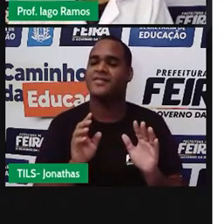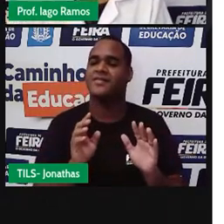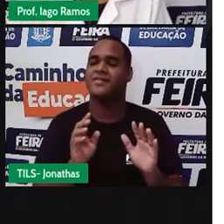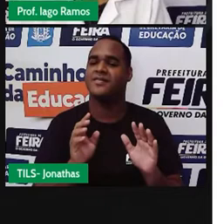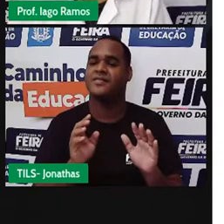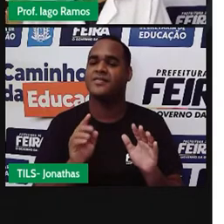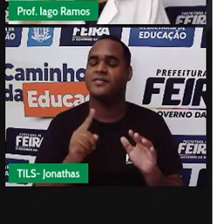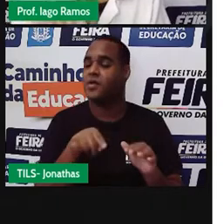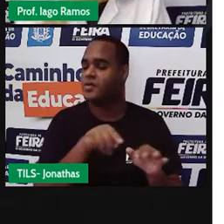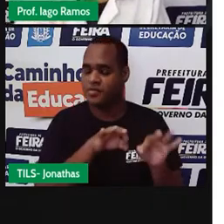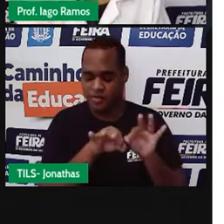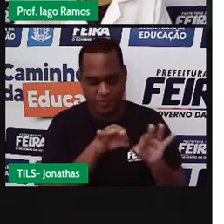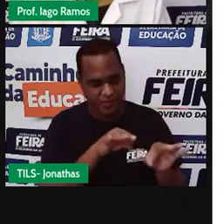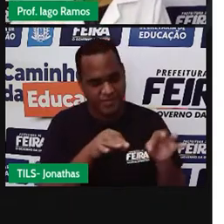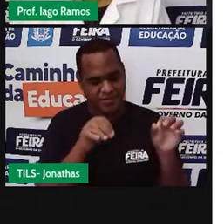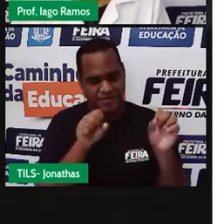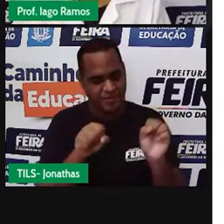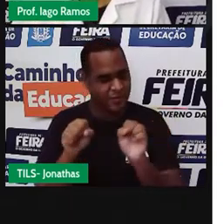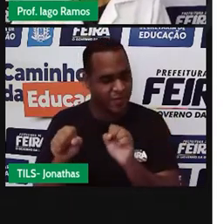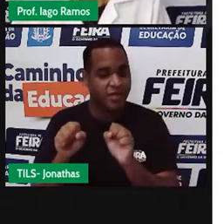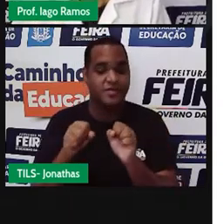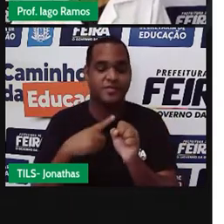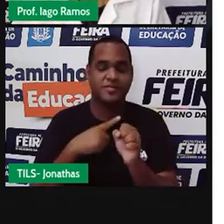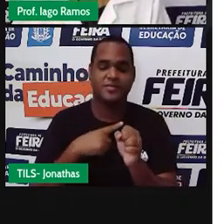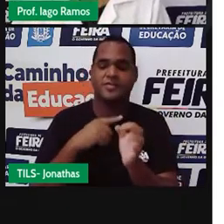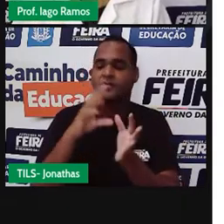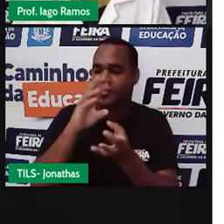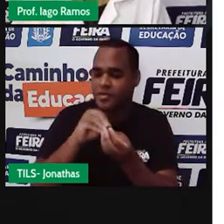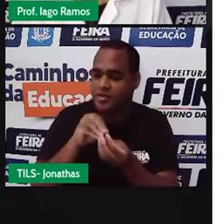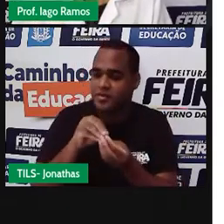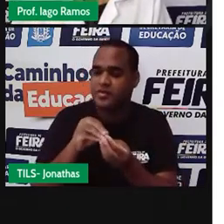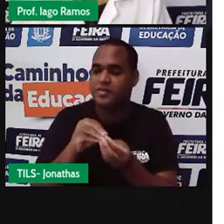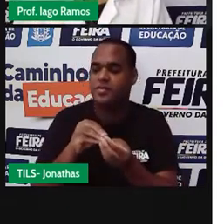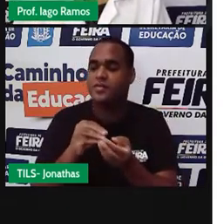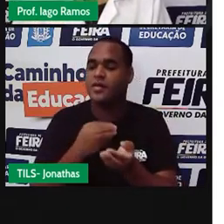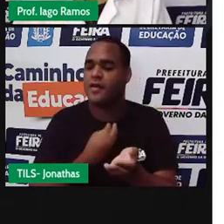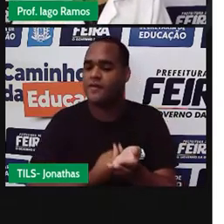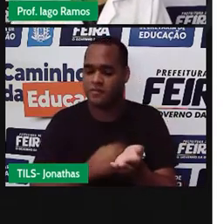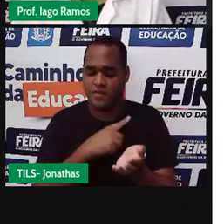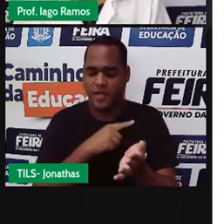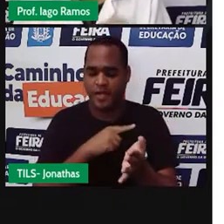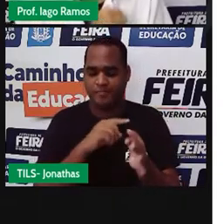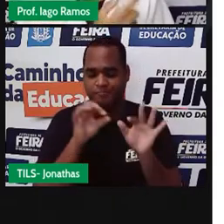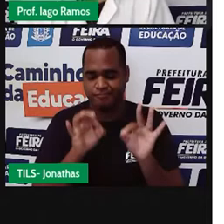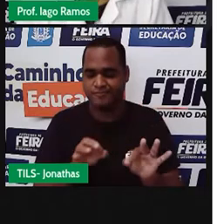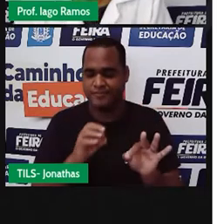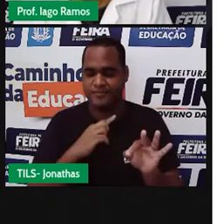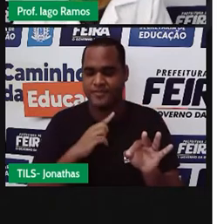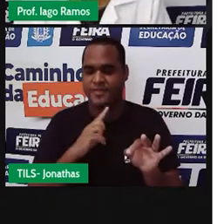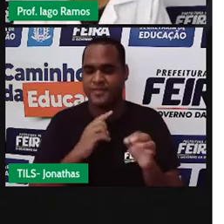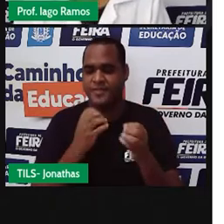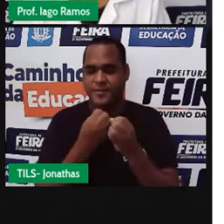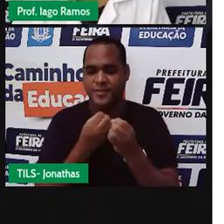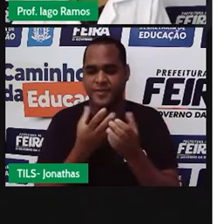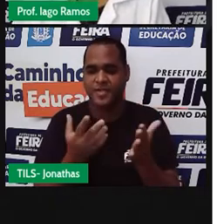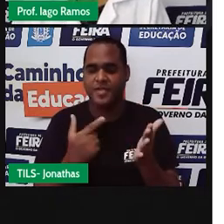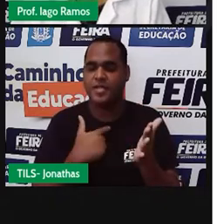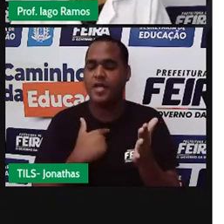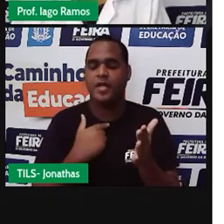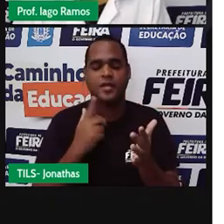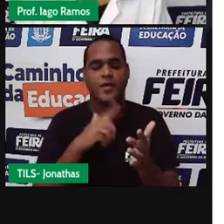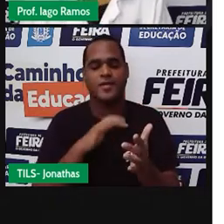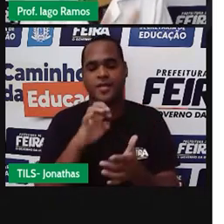resolve ela e resolve a situação né e a gente viu também o que é uma expressão